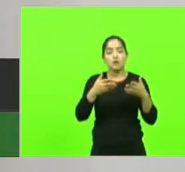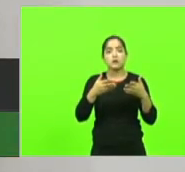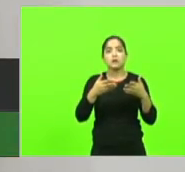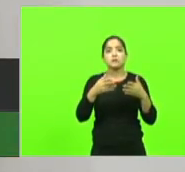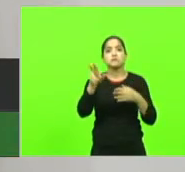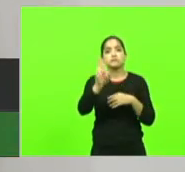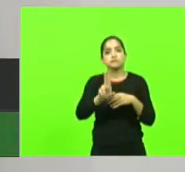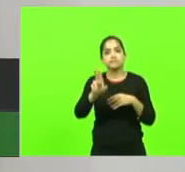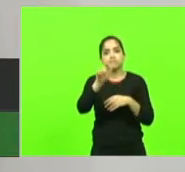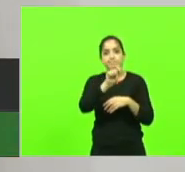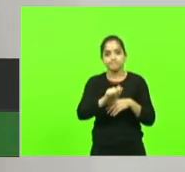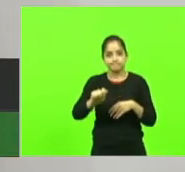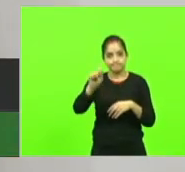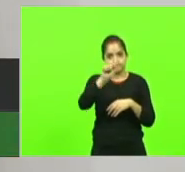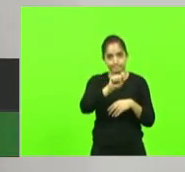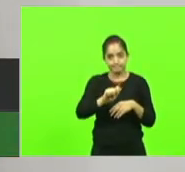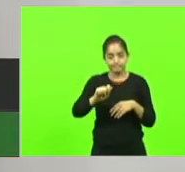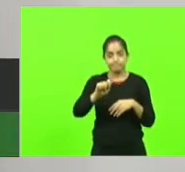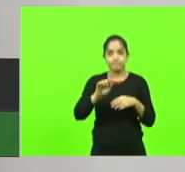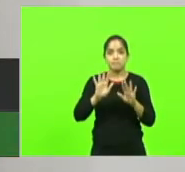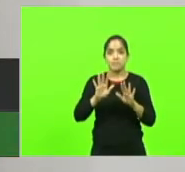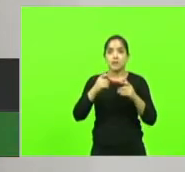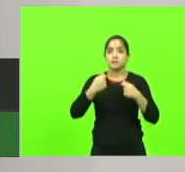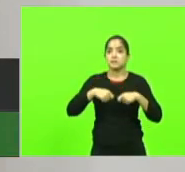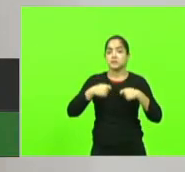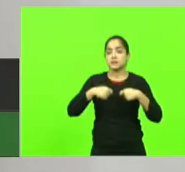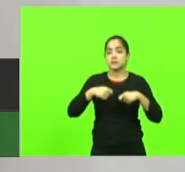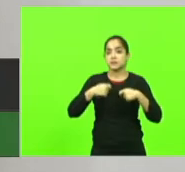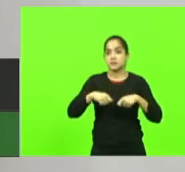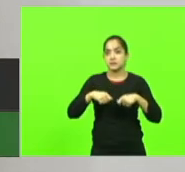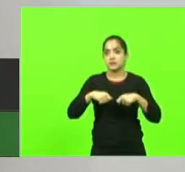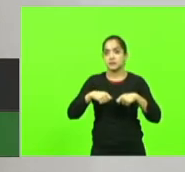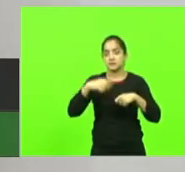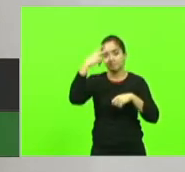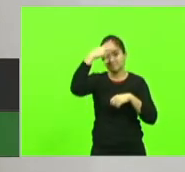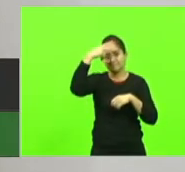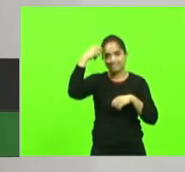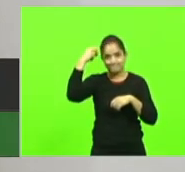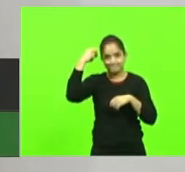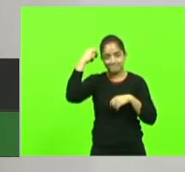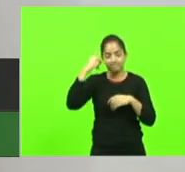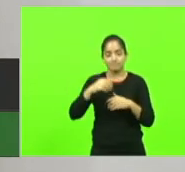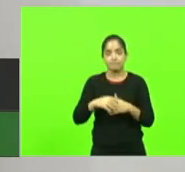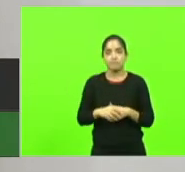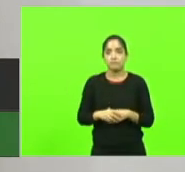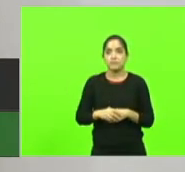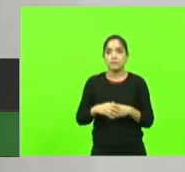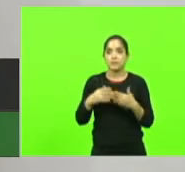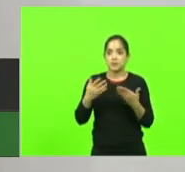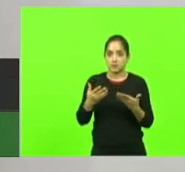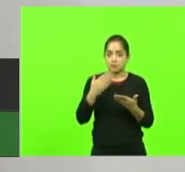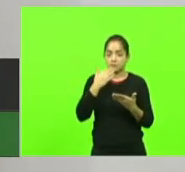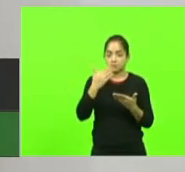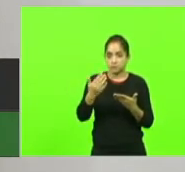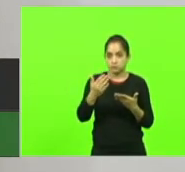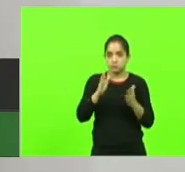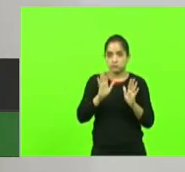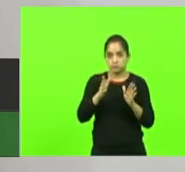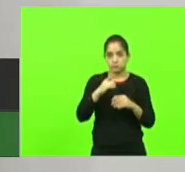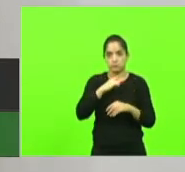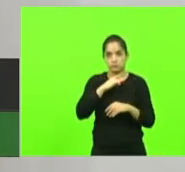comunitária, mas isso teria que ser feito via prefeitura municipal. Então, há um pedido